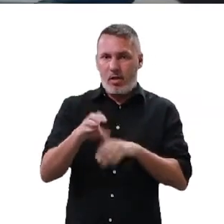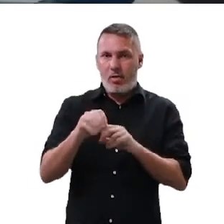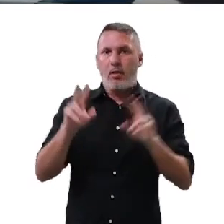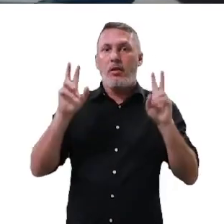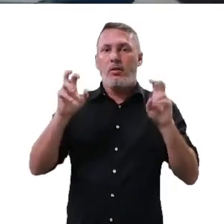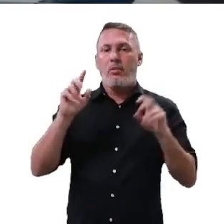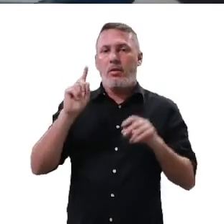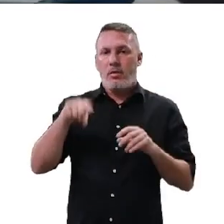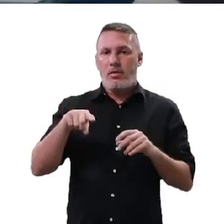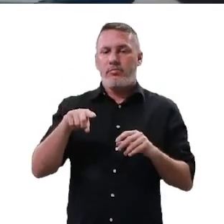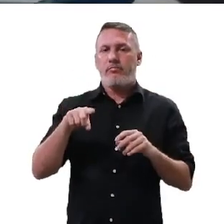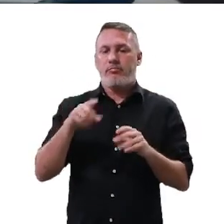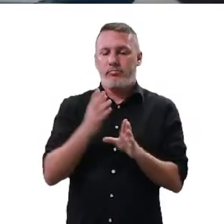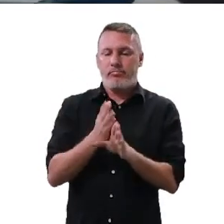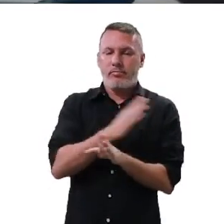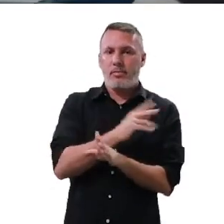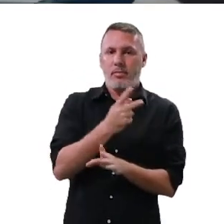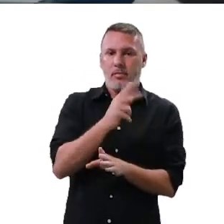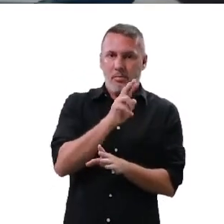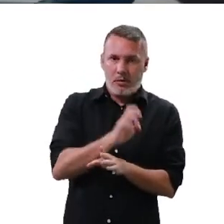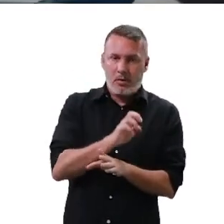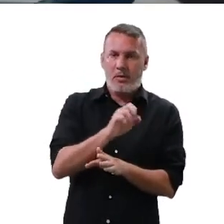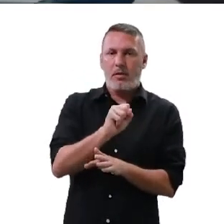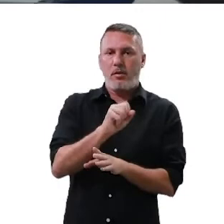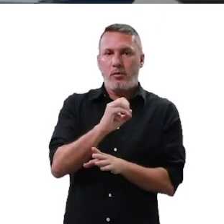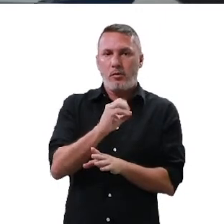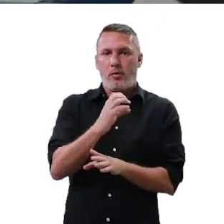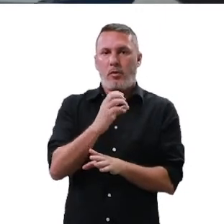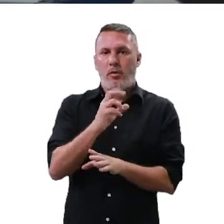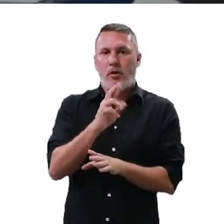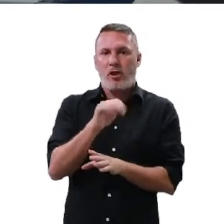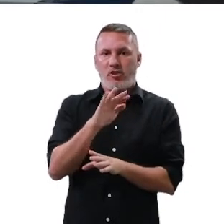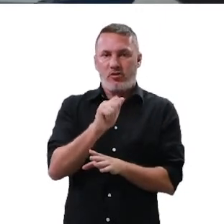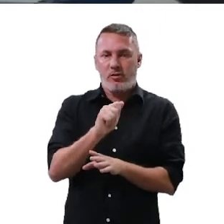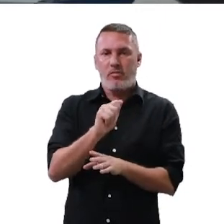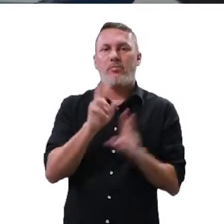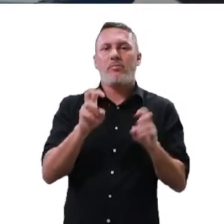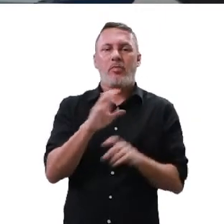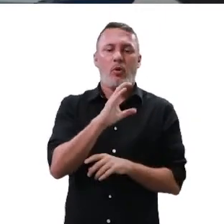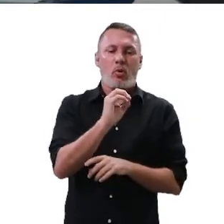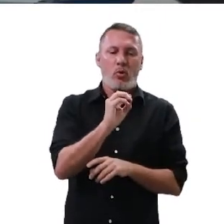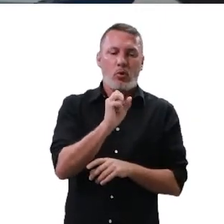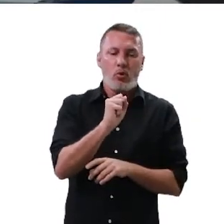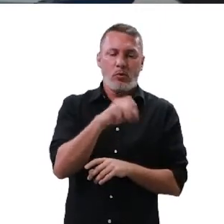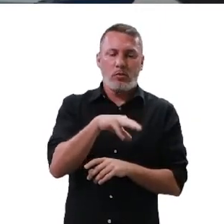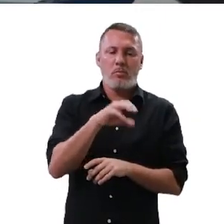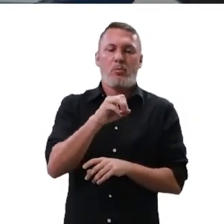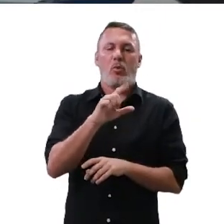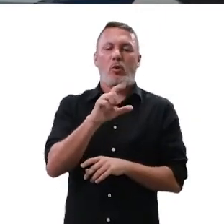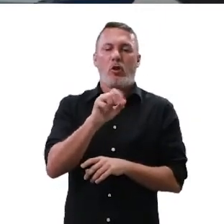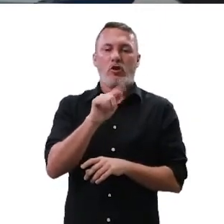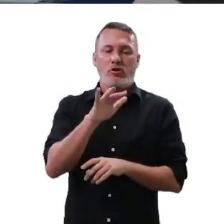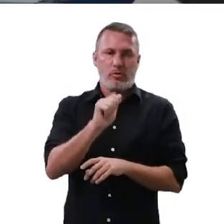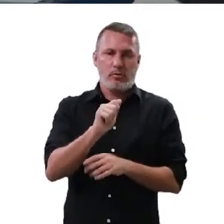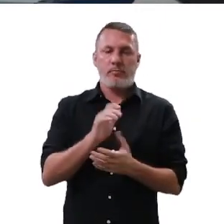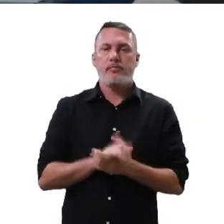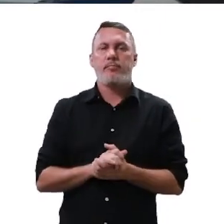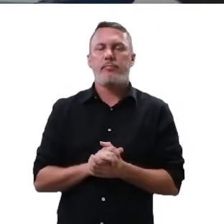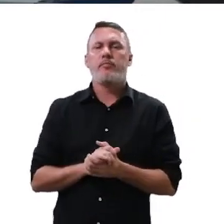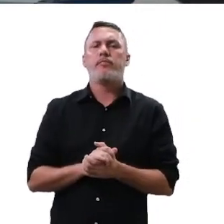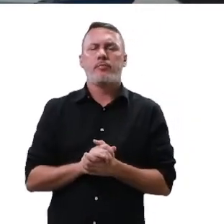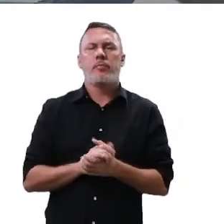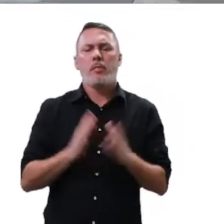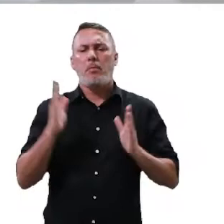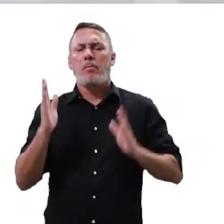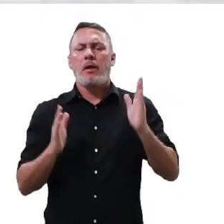agora, encerrando a nossa aula de pré-socrático, filosofia pré-socrática cosmológica. Beleza? Então, vamos